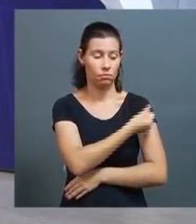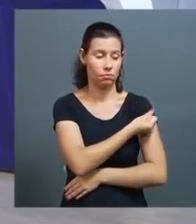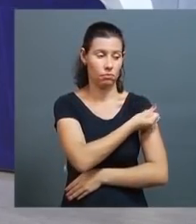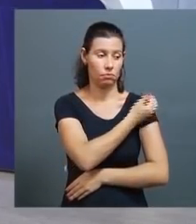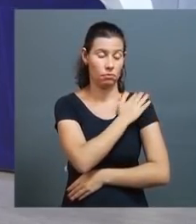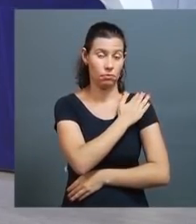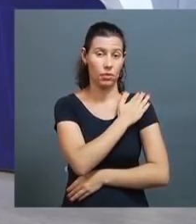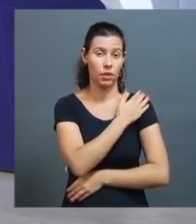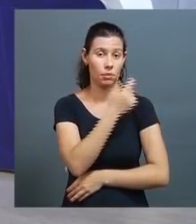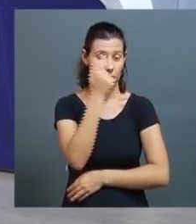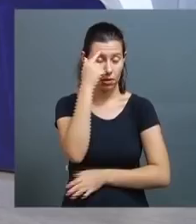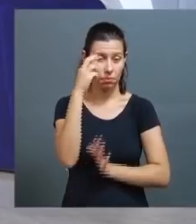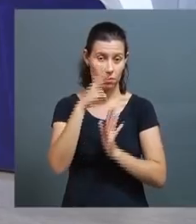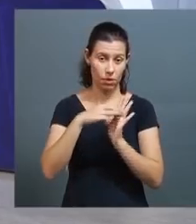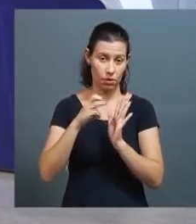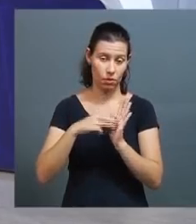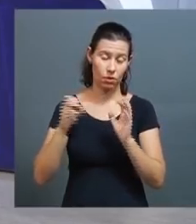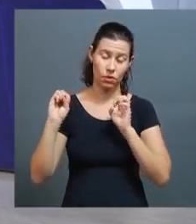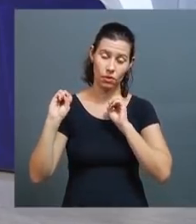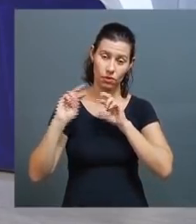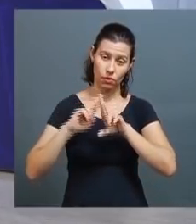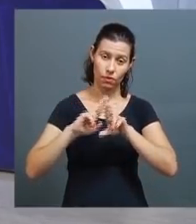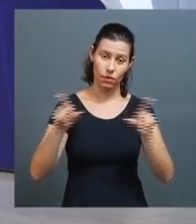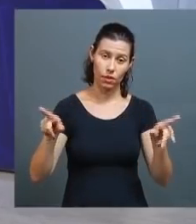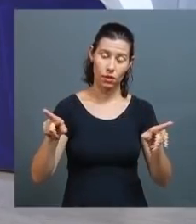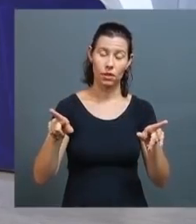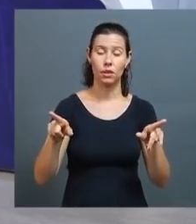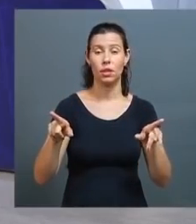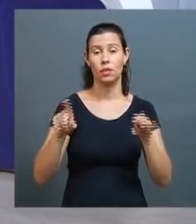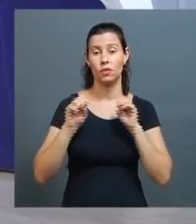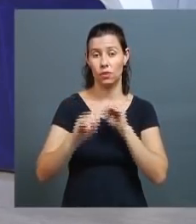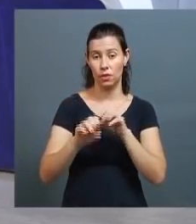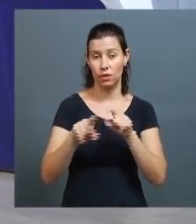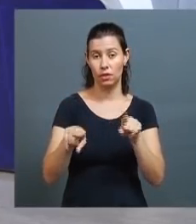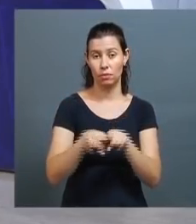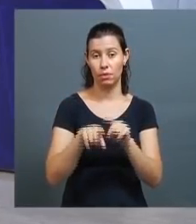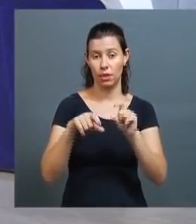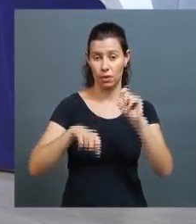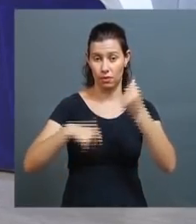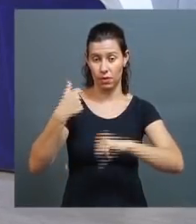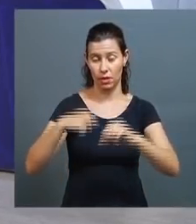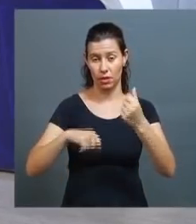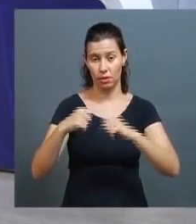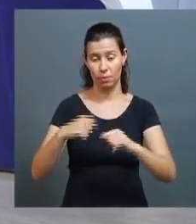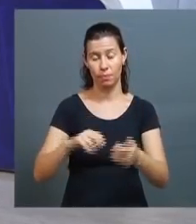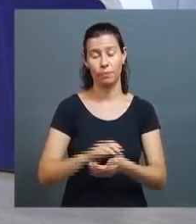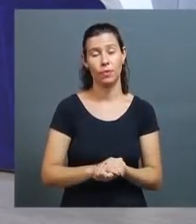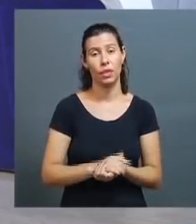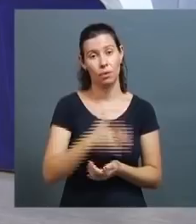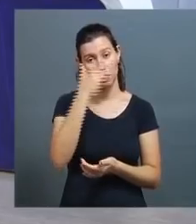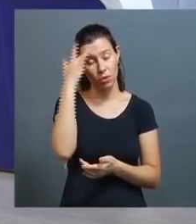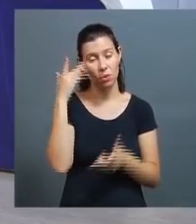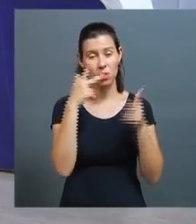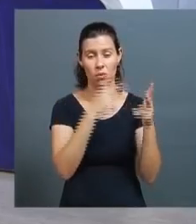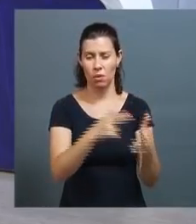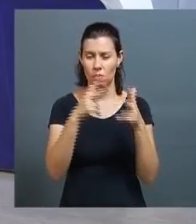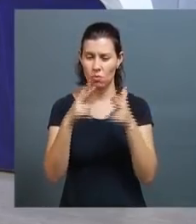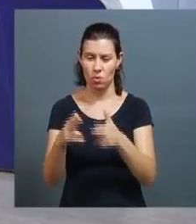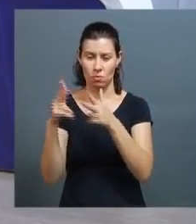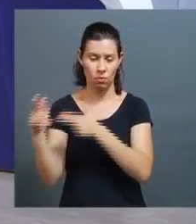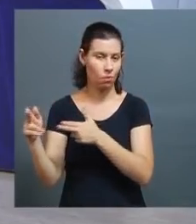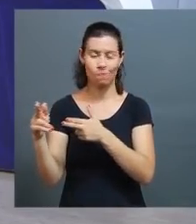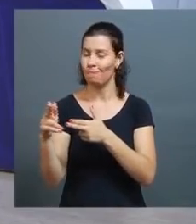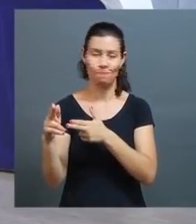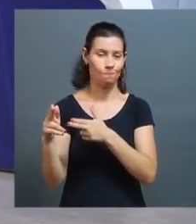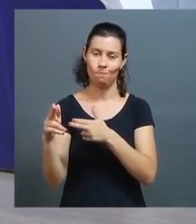né, de ter uma metodologia diferente, tanto de ensino quanto de avaliação. Então, as pessoas não têm que fazer as mesmas coisas do mesmo jeito,